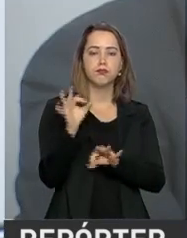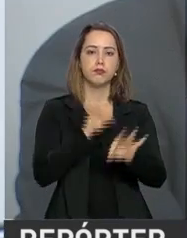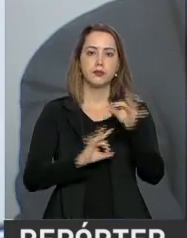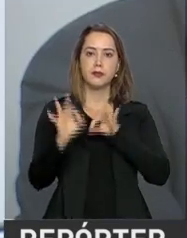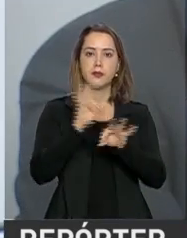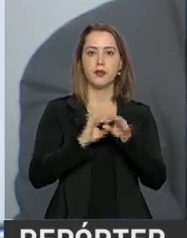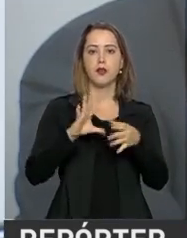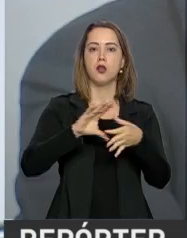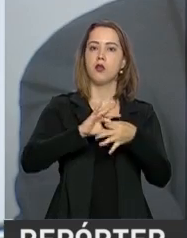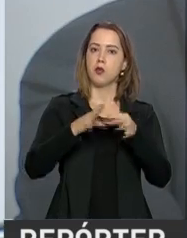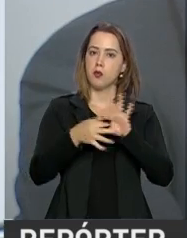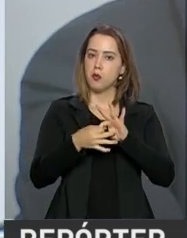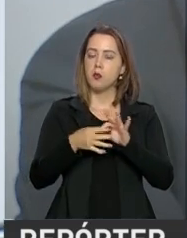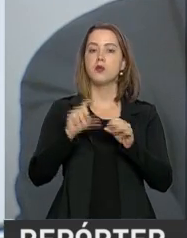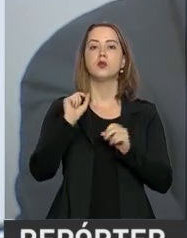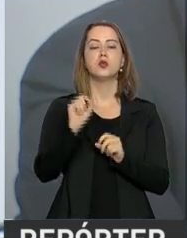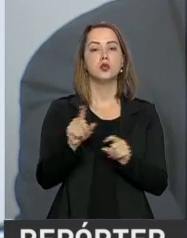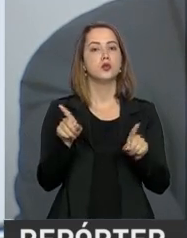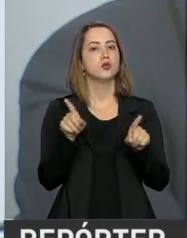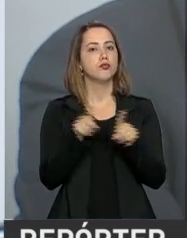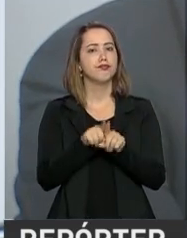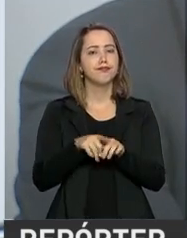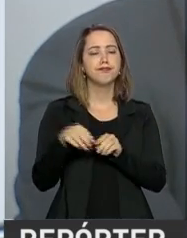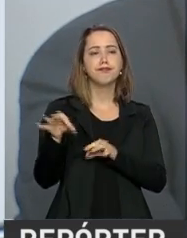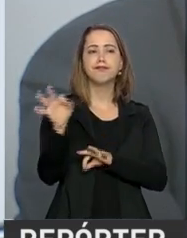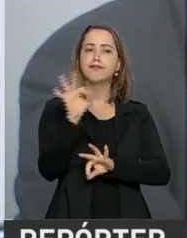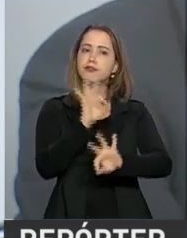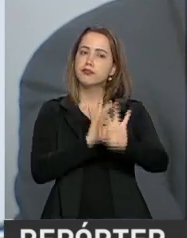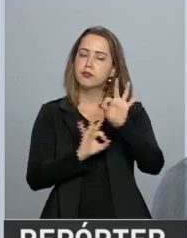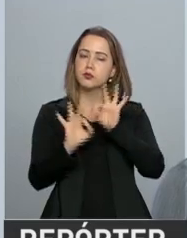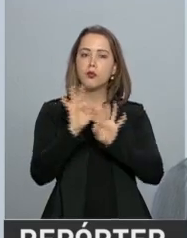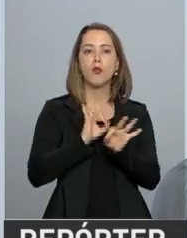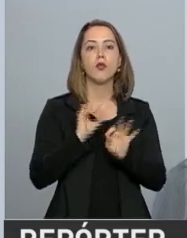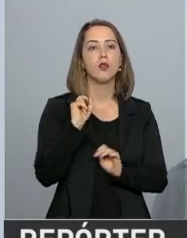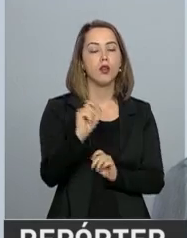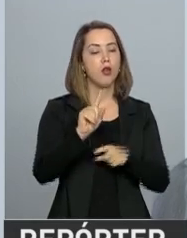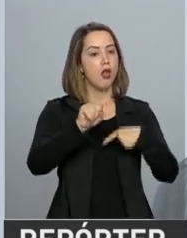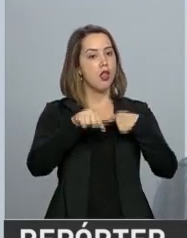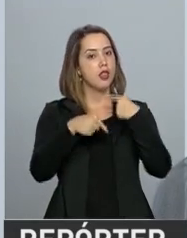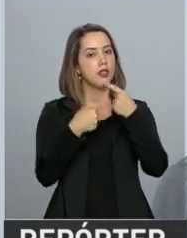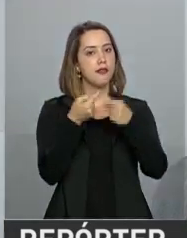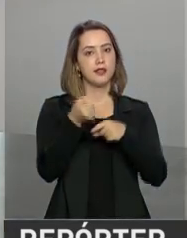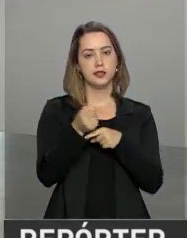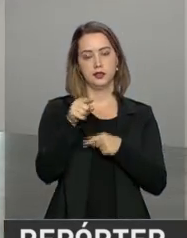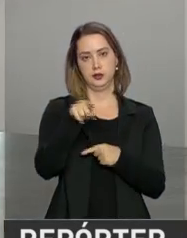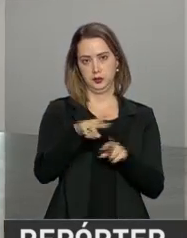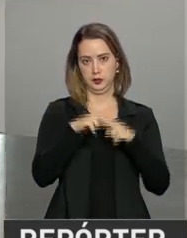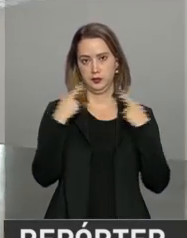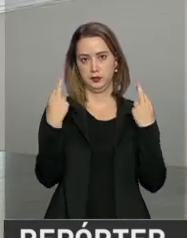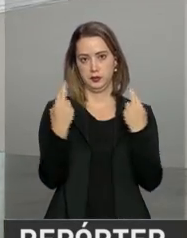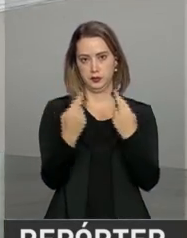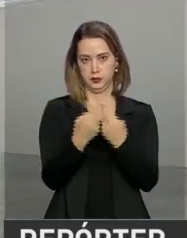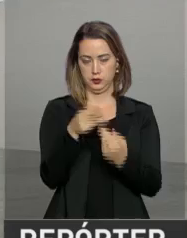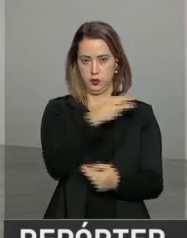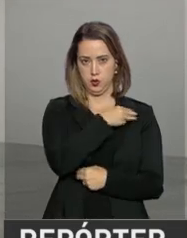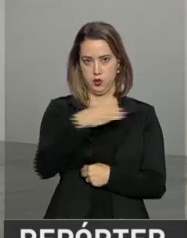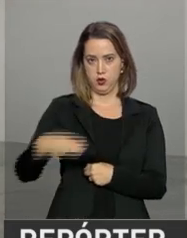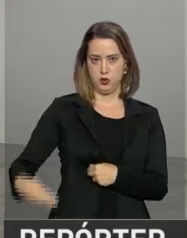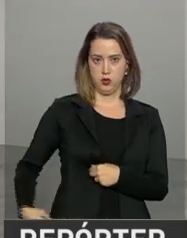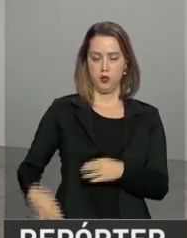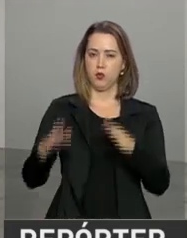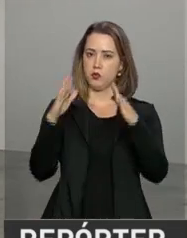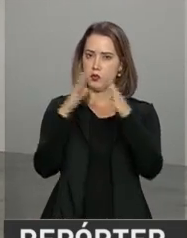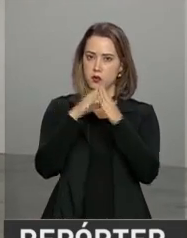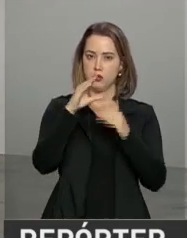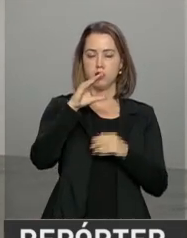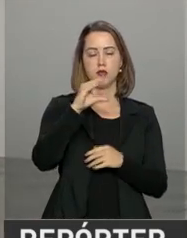olímpicos e para olímpicos para fazer ajustes finos depois aí dessa reunião os o ministro da casa civil Eliseu